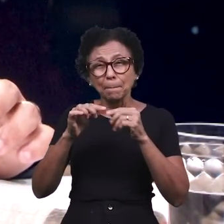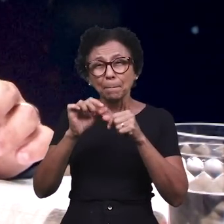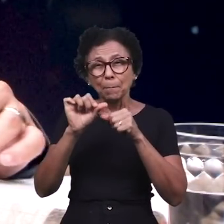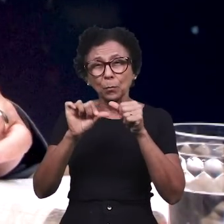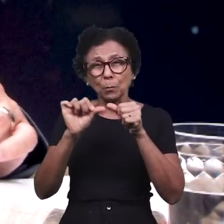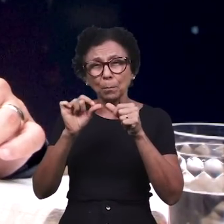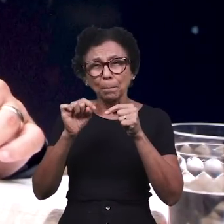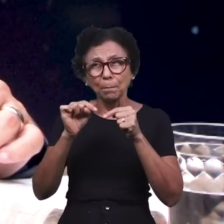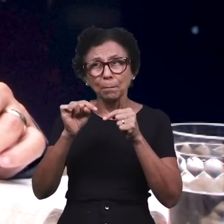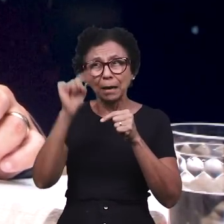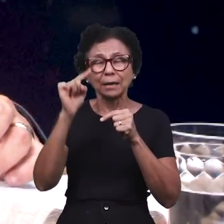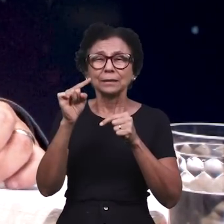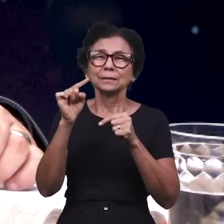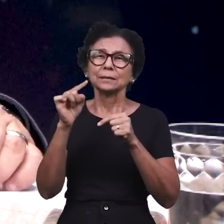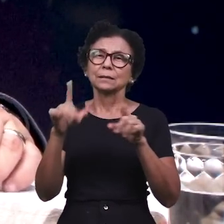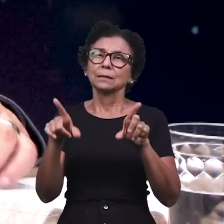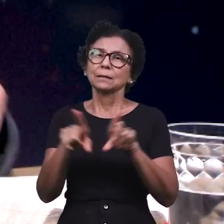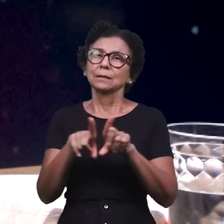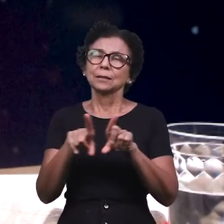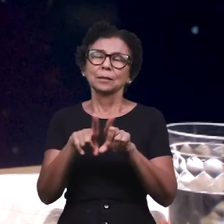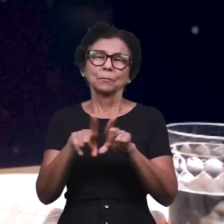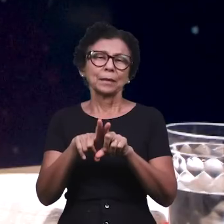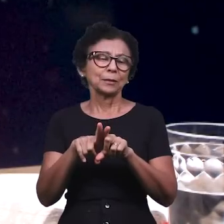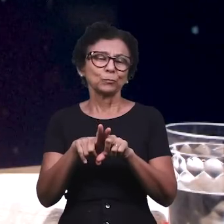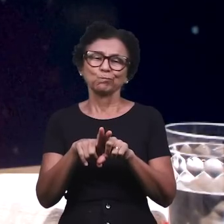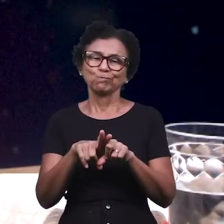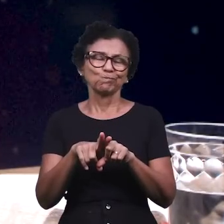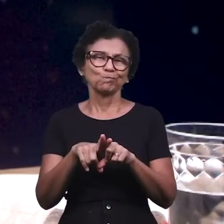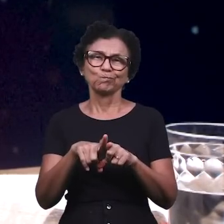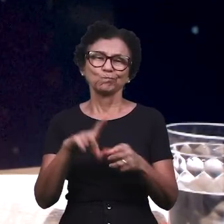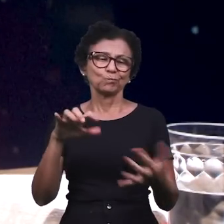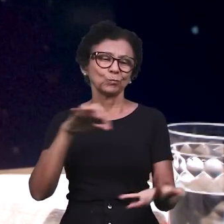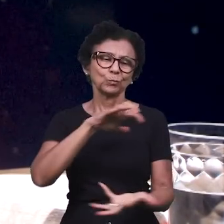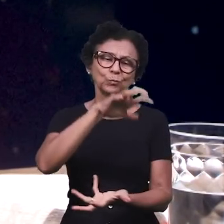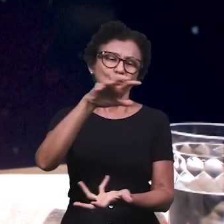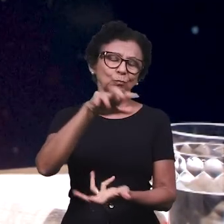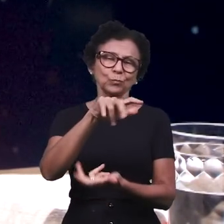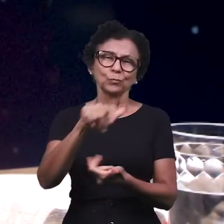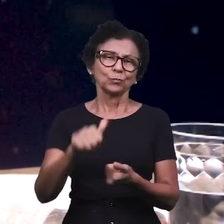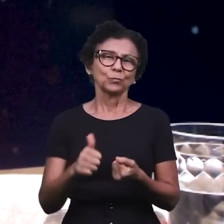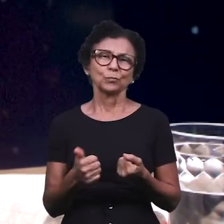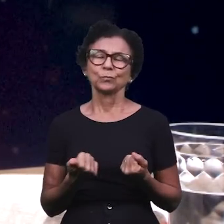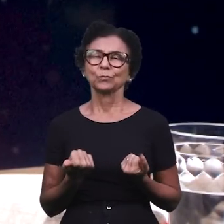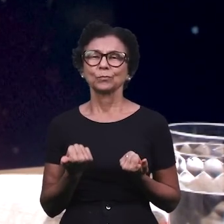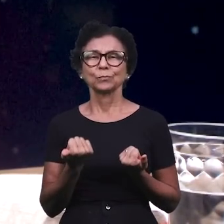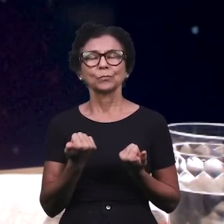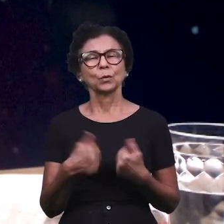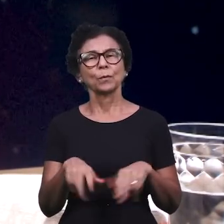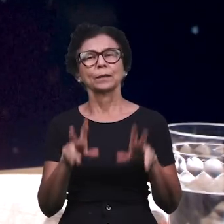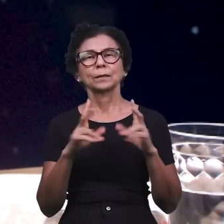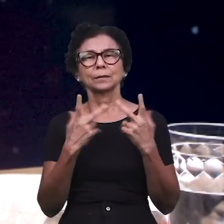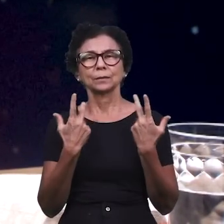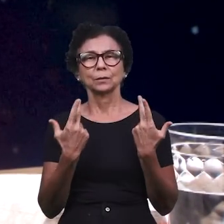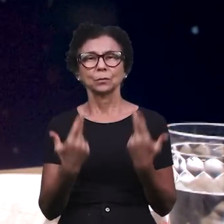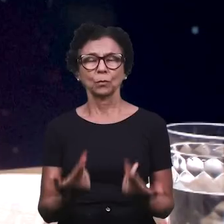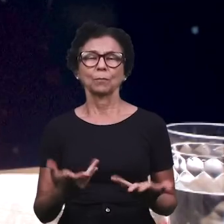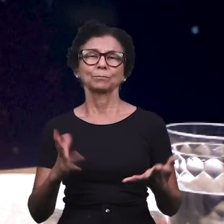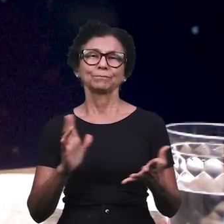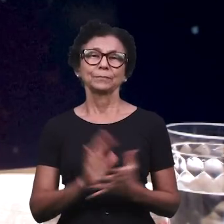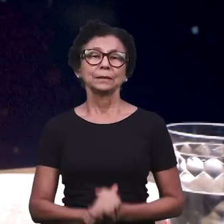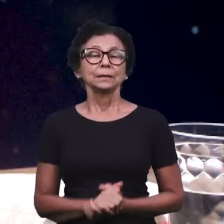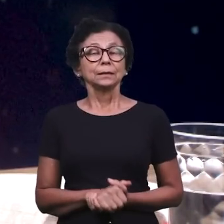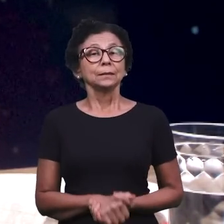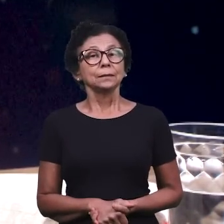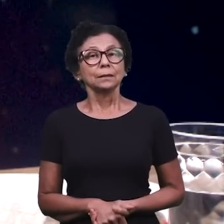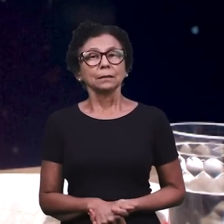ajustes, né, que são muito finos, que não tem como você olhar para o universo e não ver a figura de uma inteligência, de um